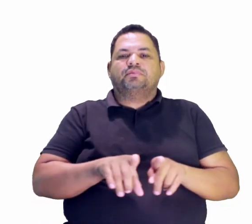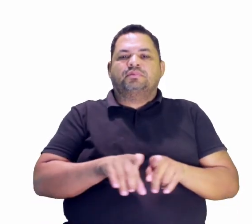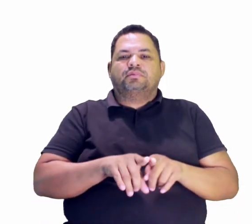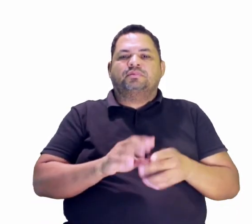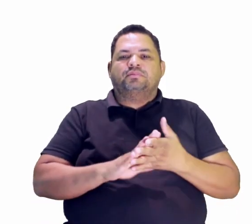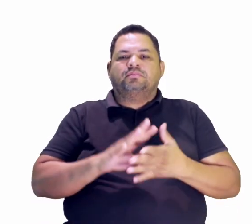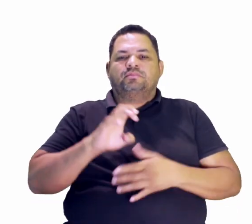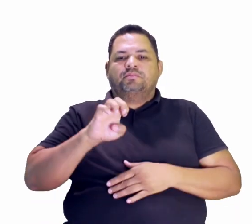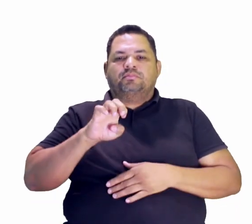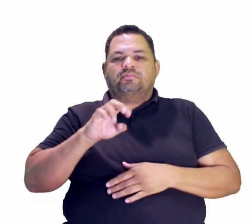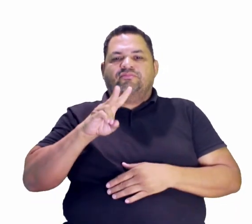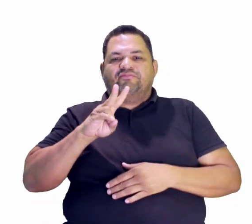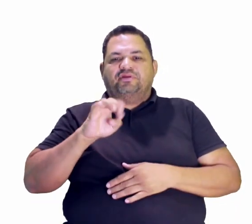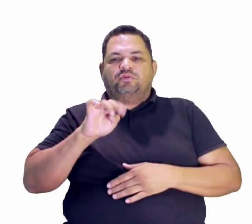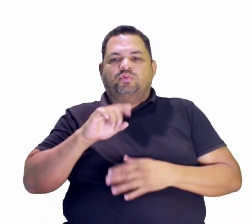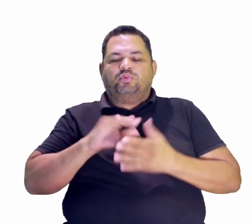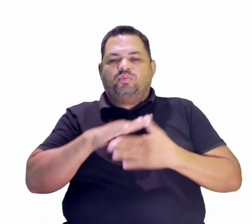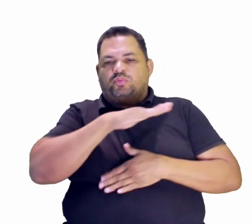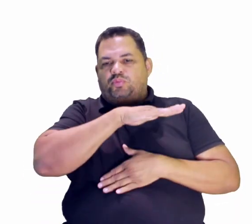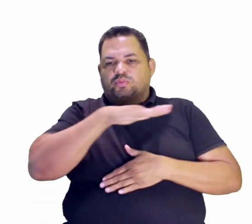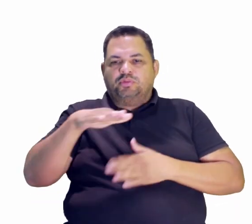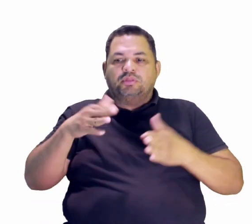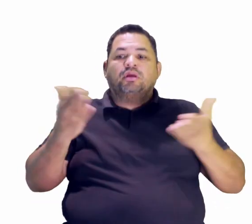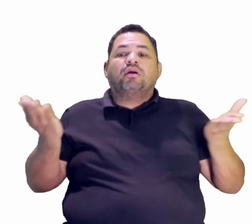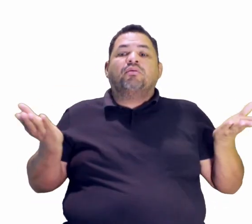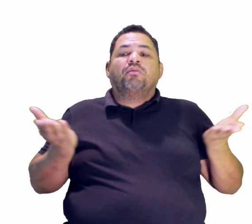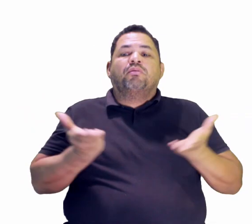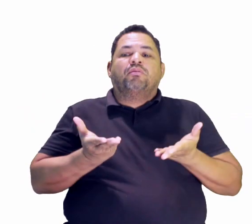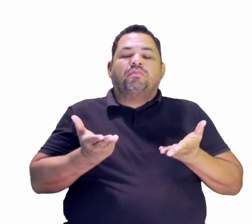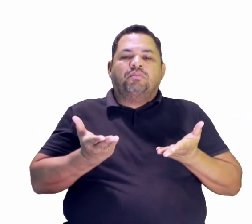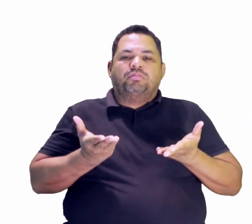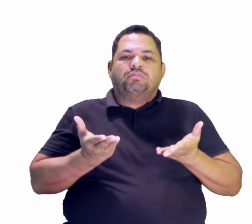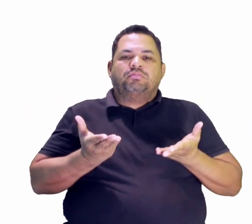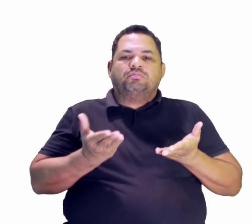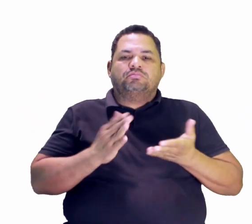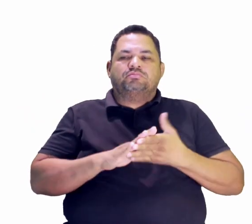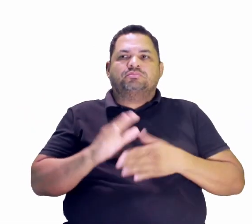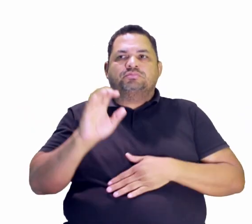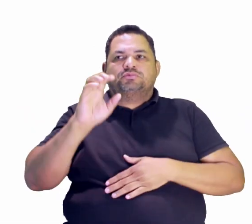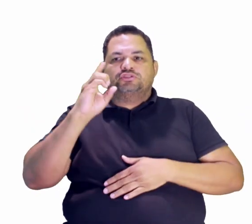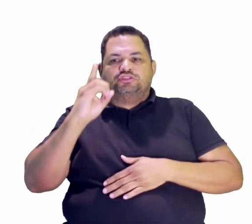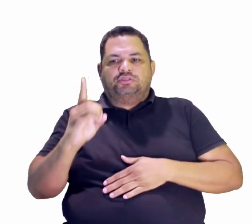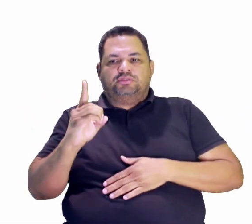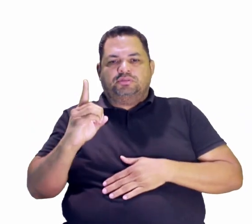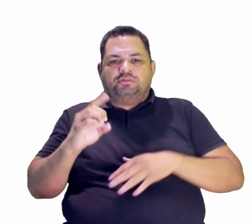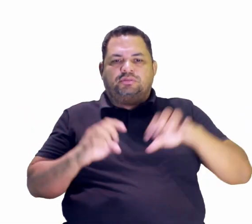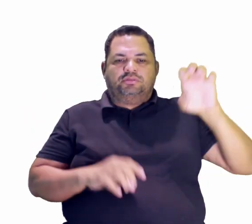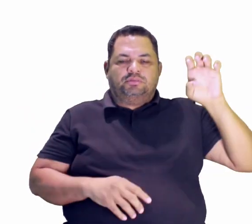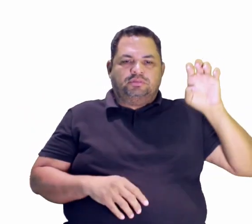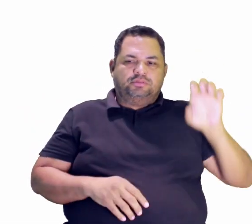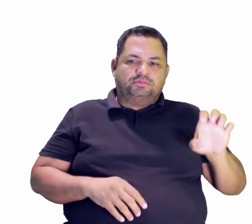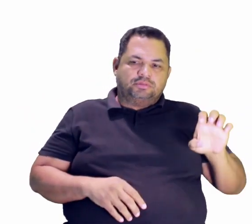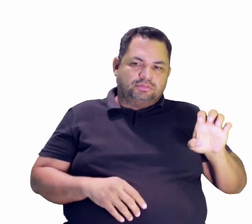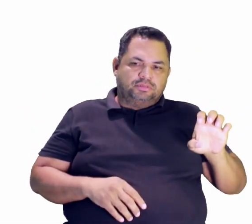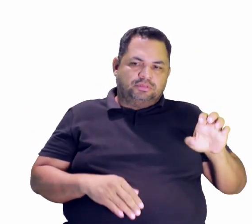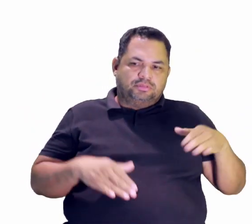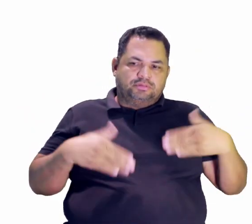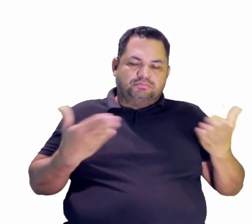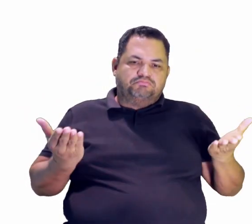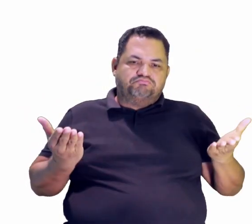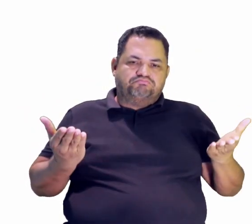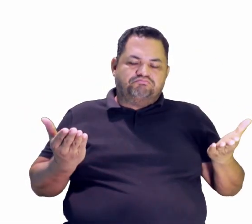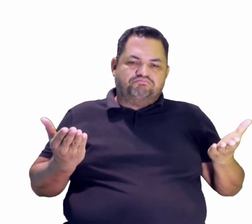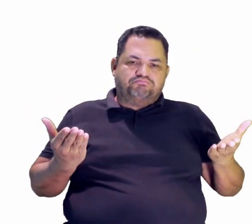vetor horizontal. Mas e agora? Para a direita ou para a esquerda? Então, esse é o módulo, só o